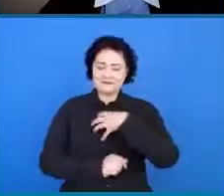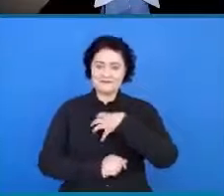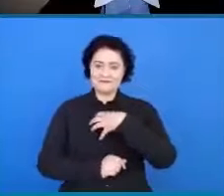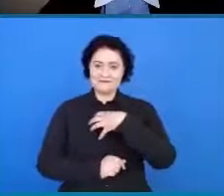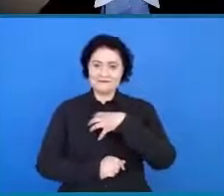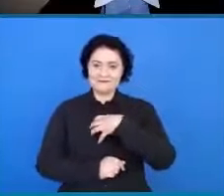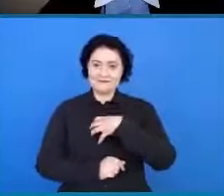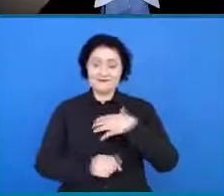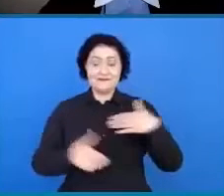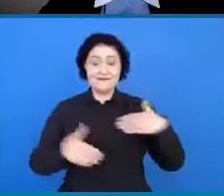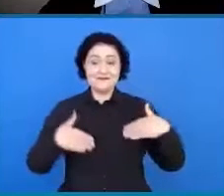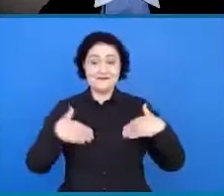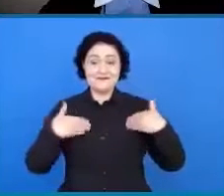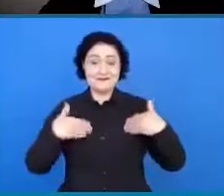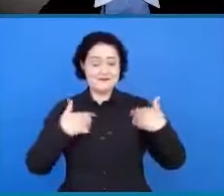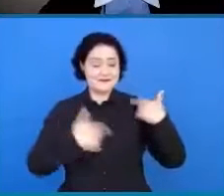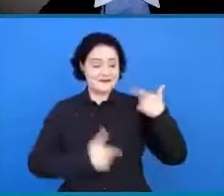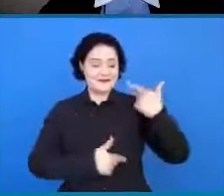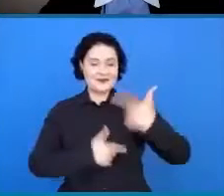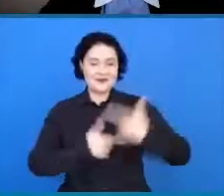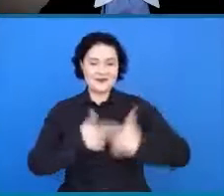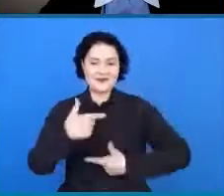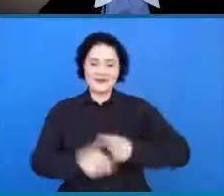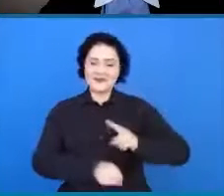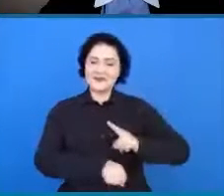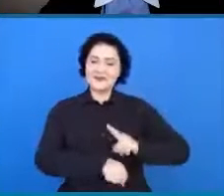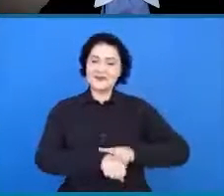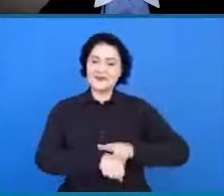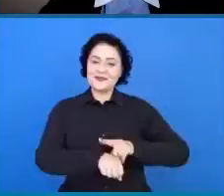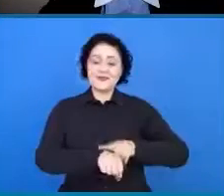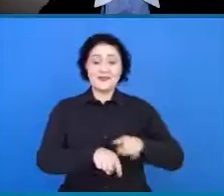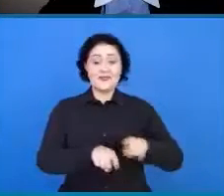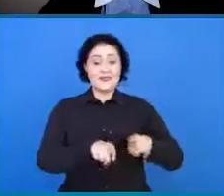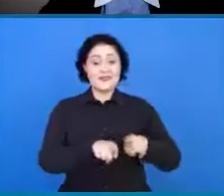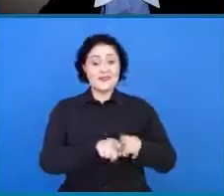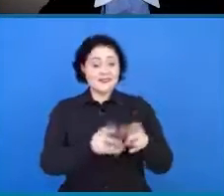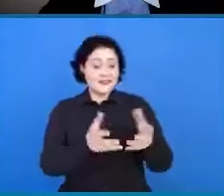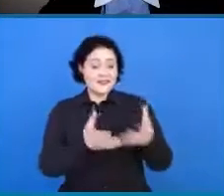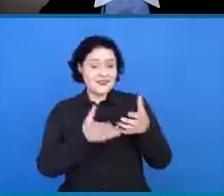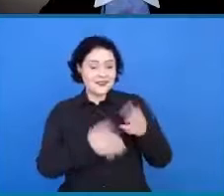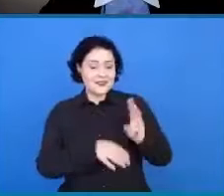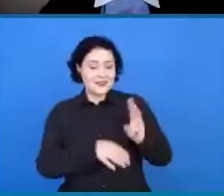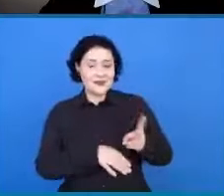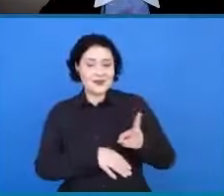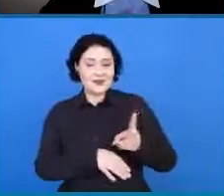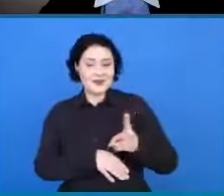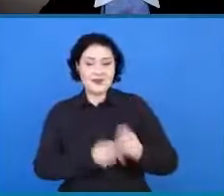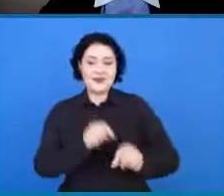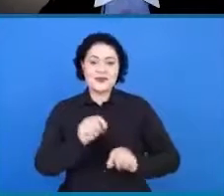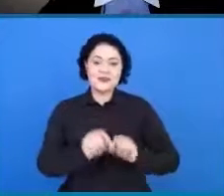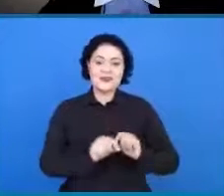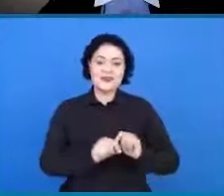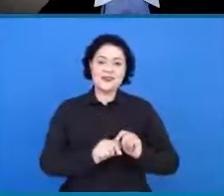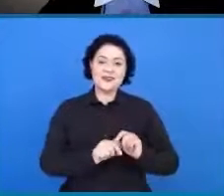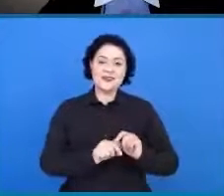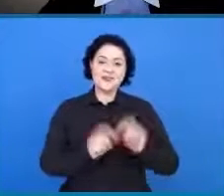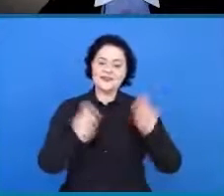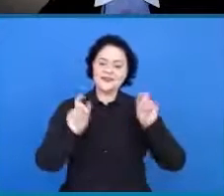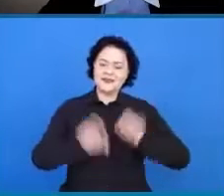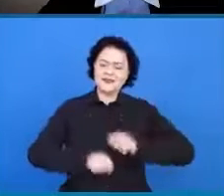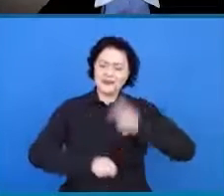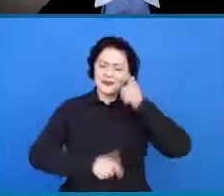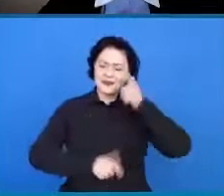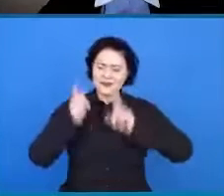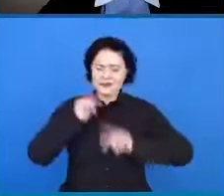de alegria de trabalhar nessa tarefa e pretendemos permanecer nela até quando as forças e as